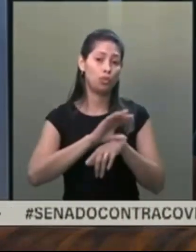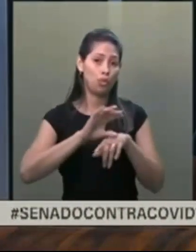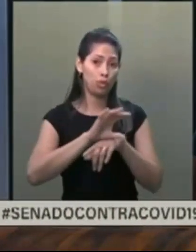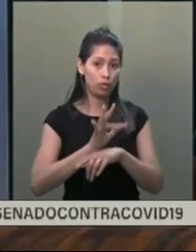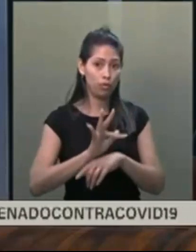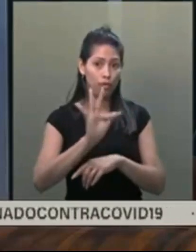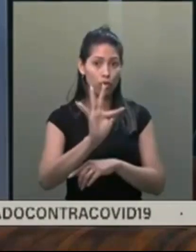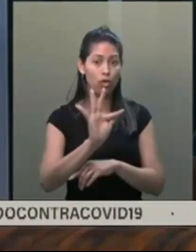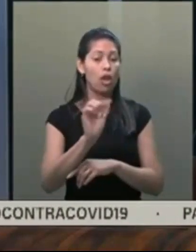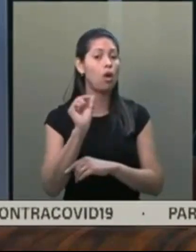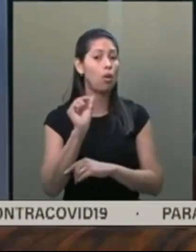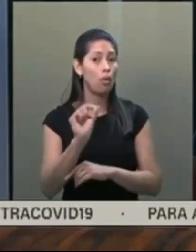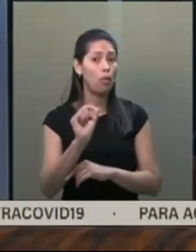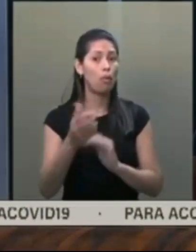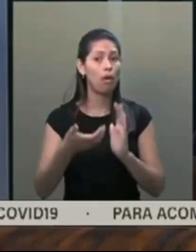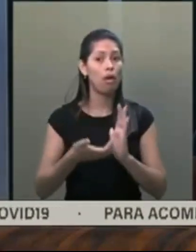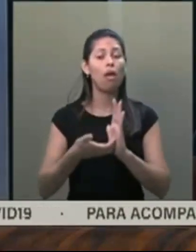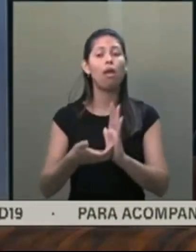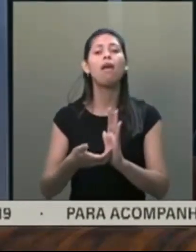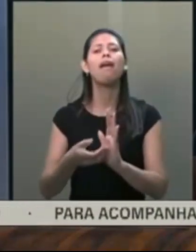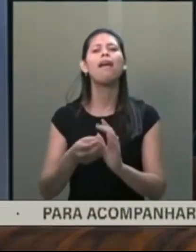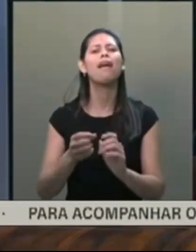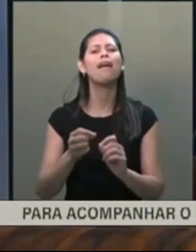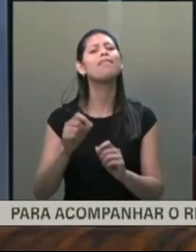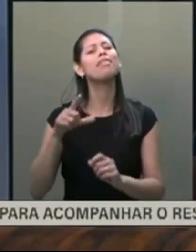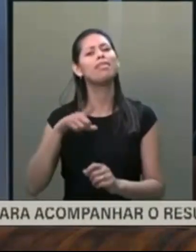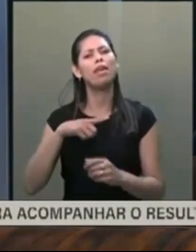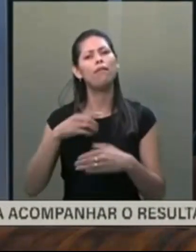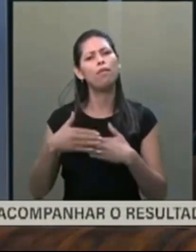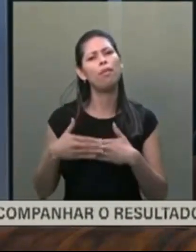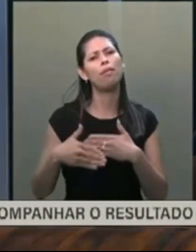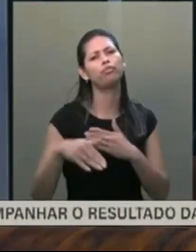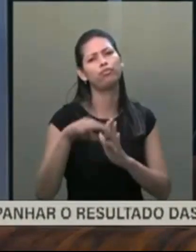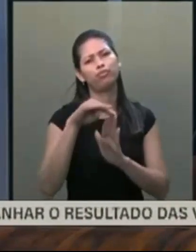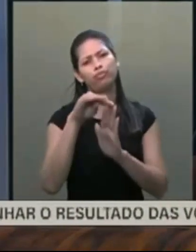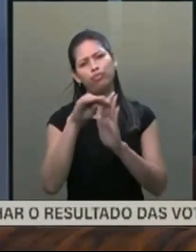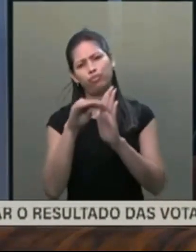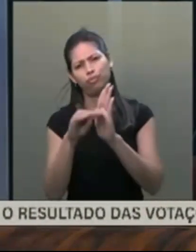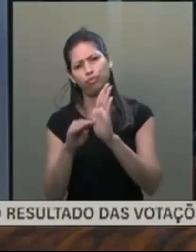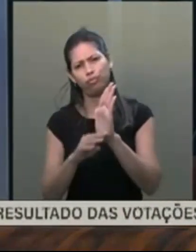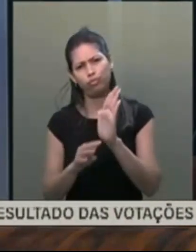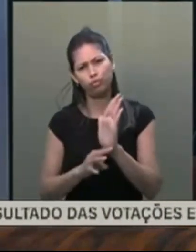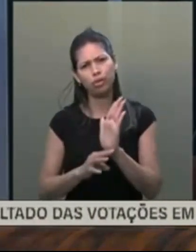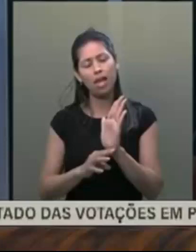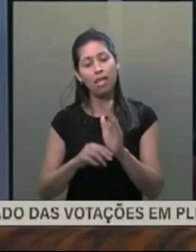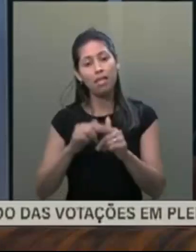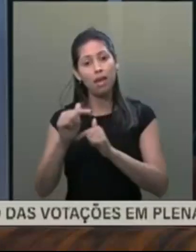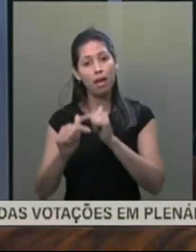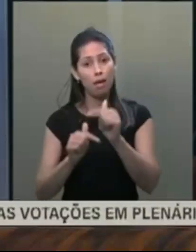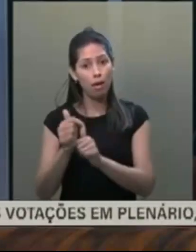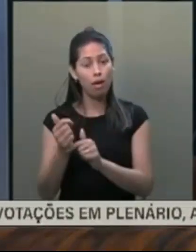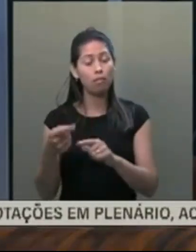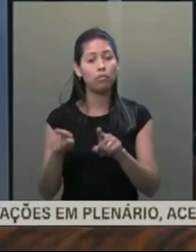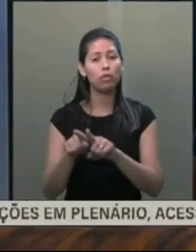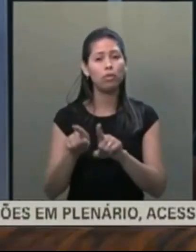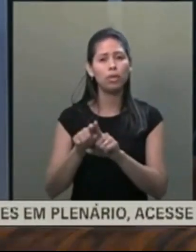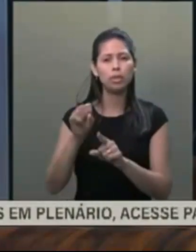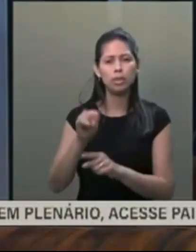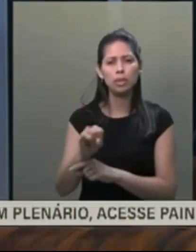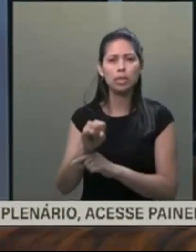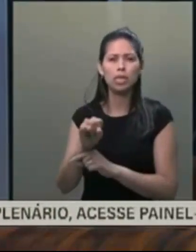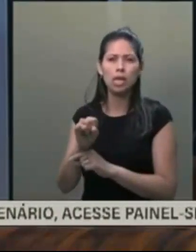Senado Federal a prerrogativa de atuar em caso de abusos